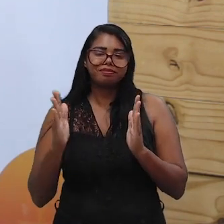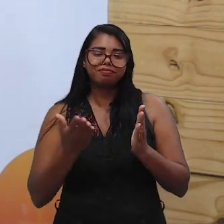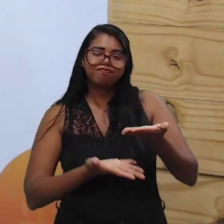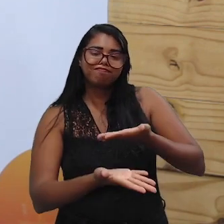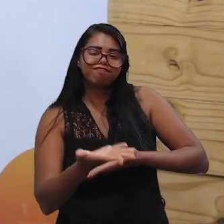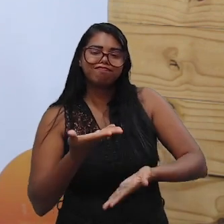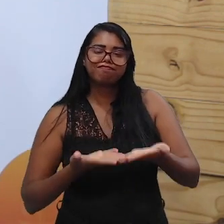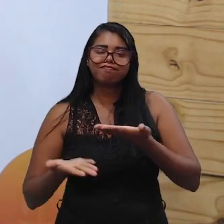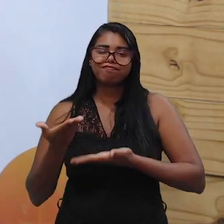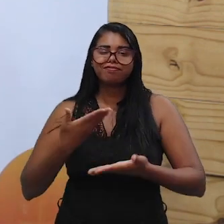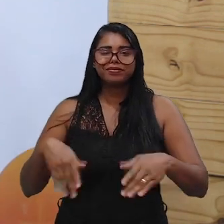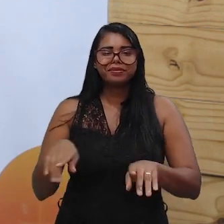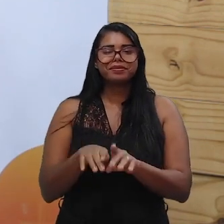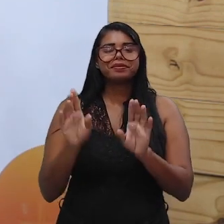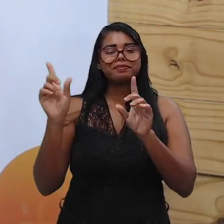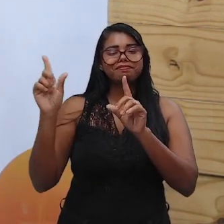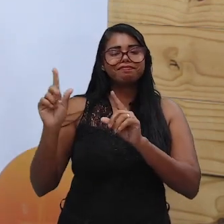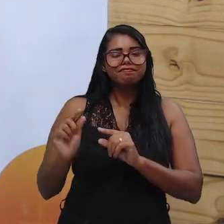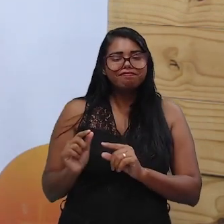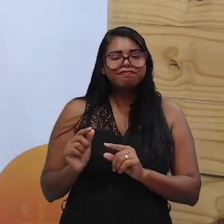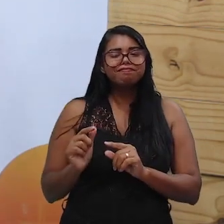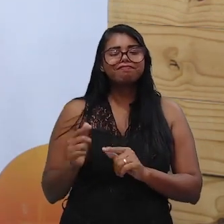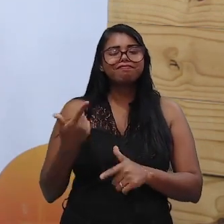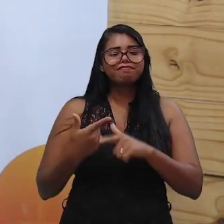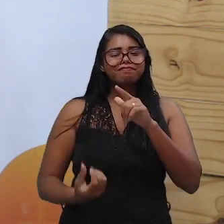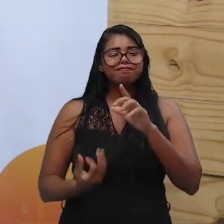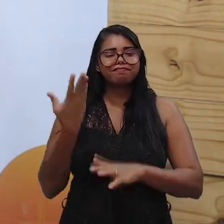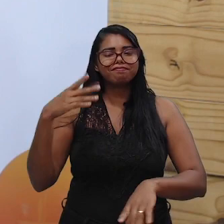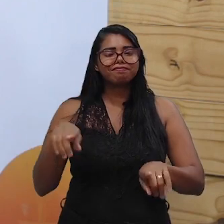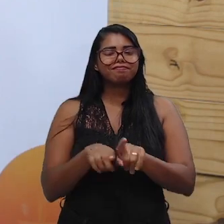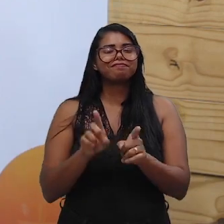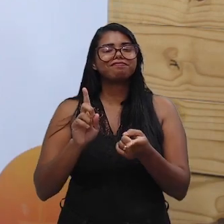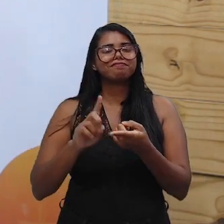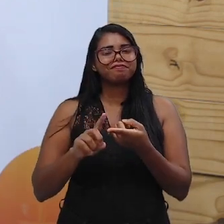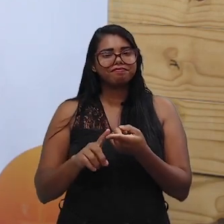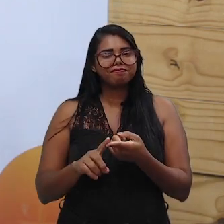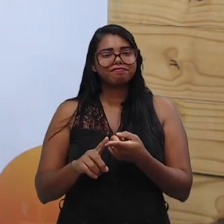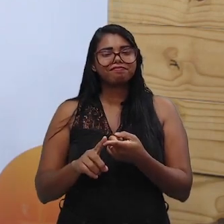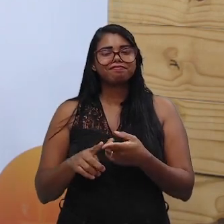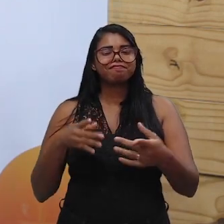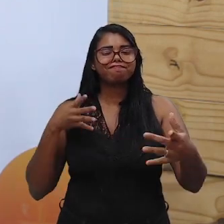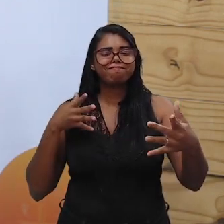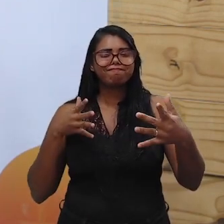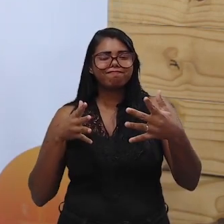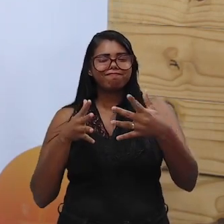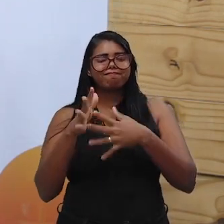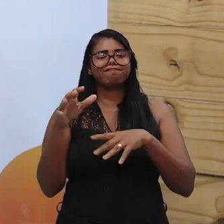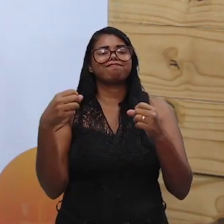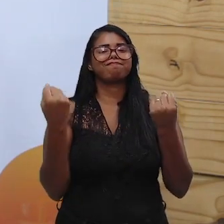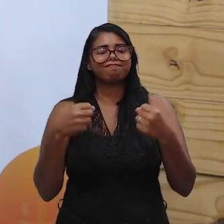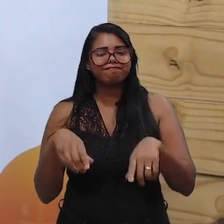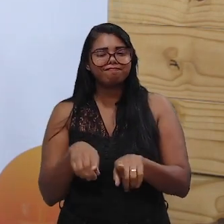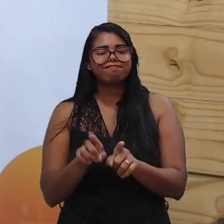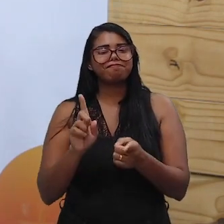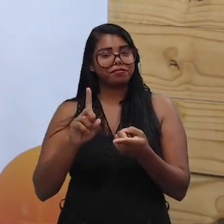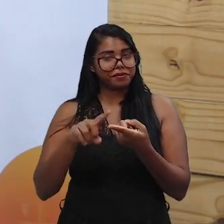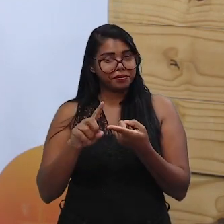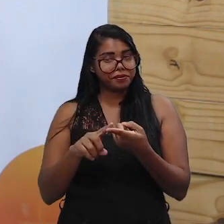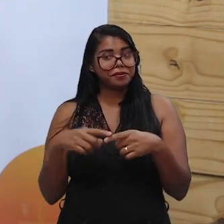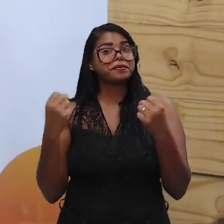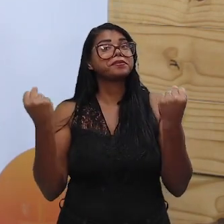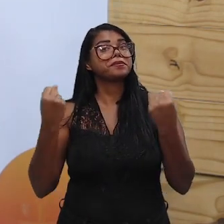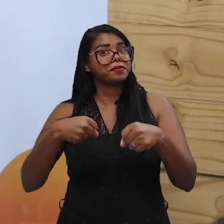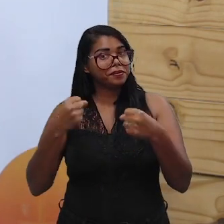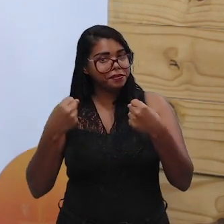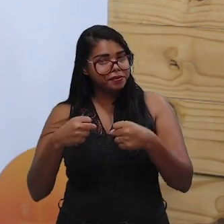auxiliar o bibliotecário a minimizar esses danos. Então, assim, a gente vai intervir da forma necessária e pontual naquilo que